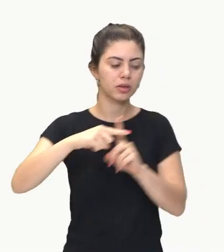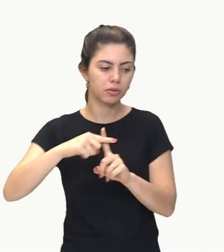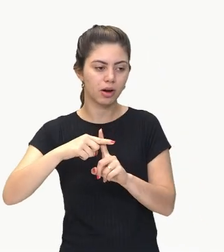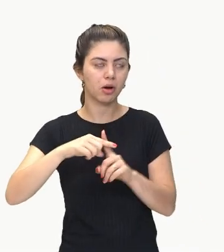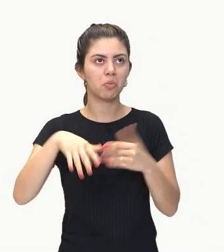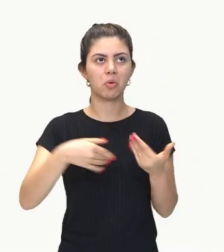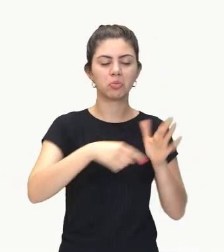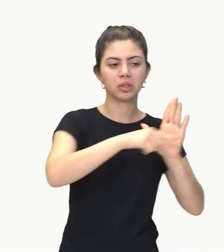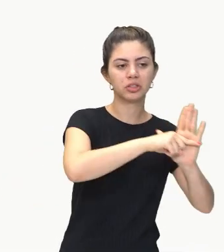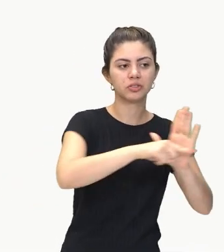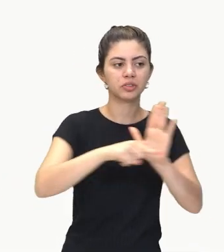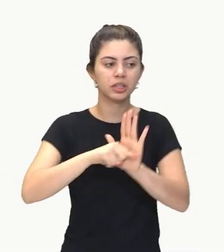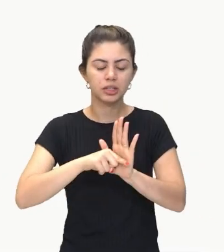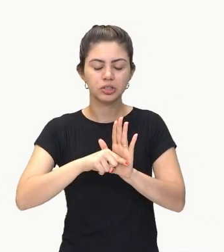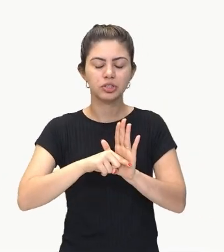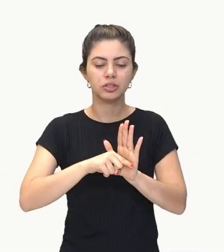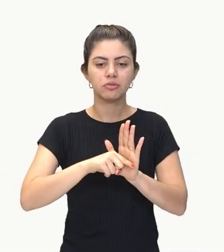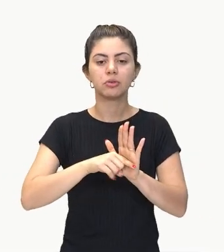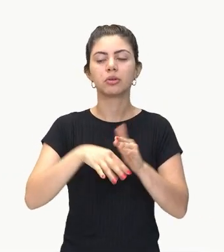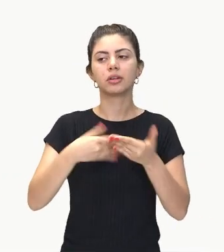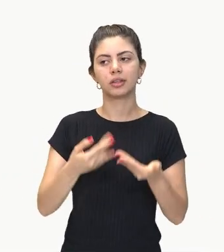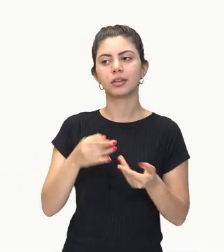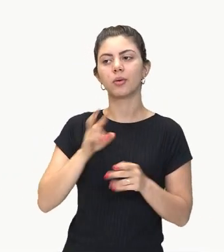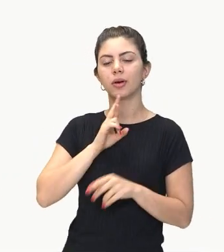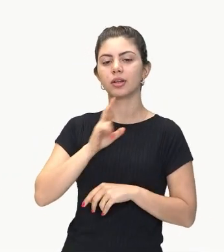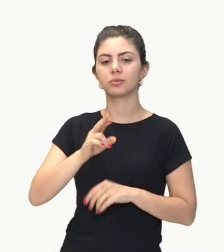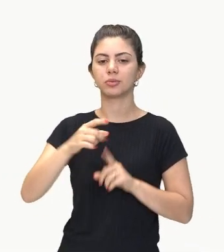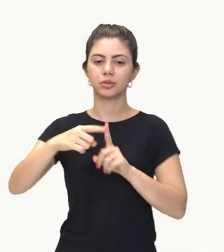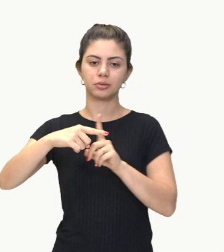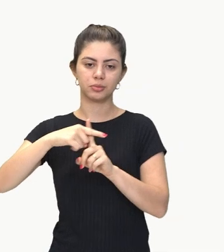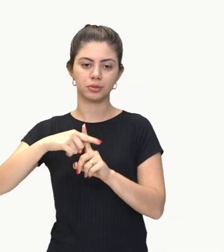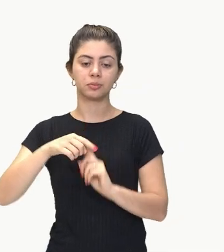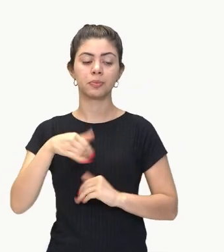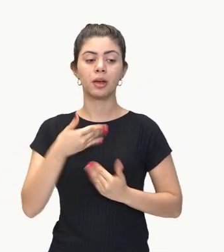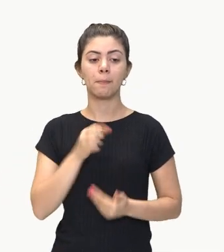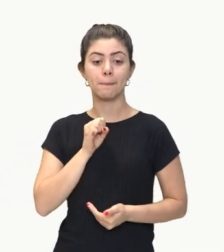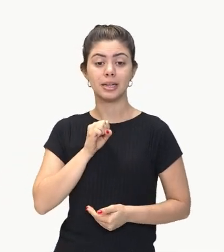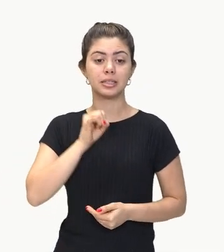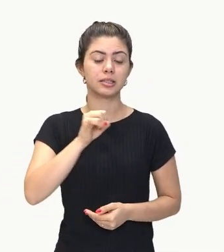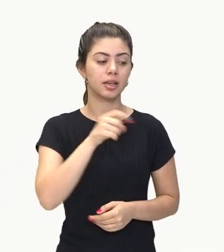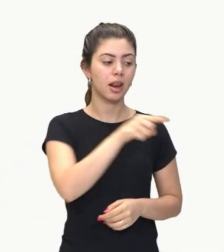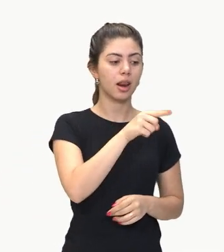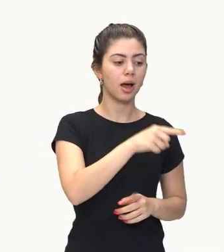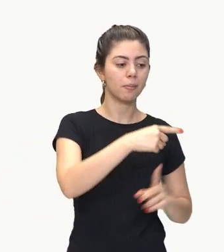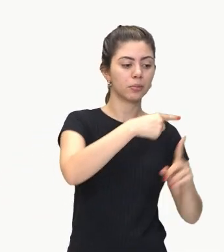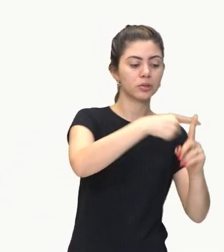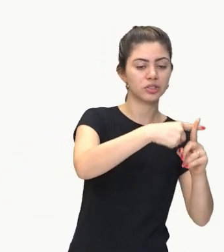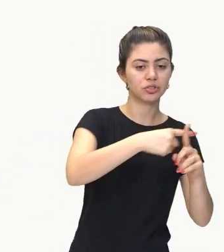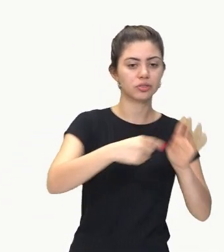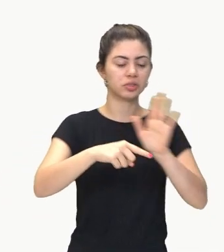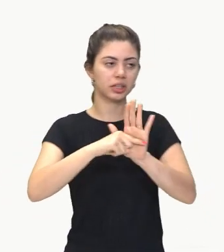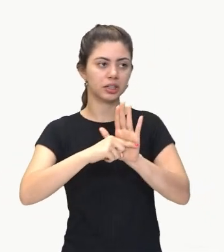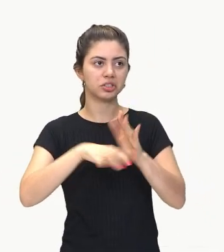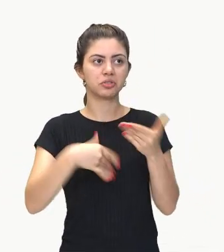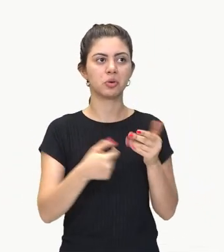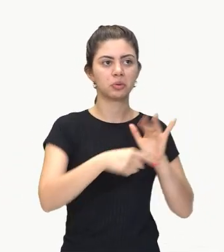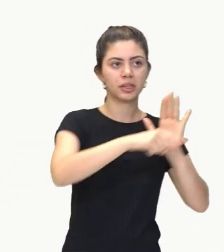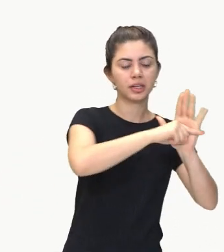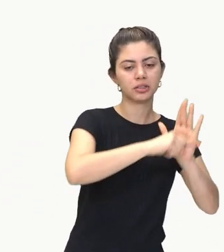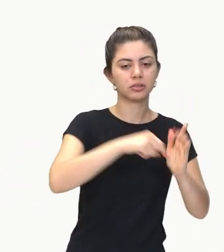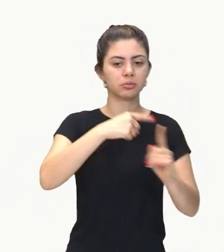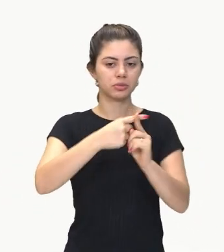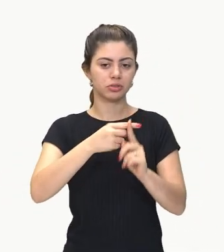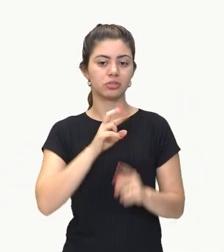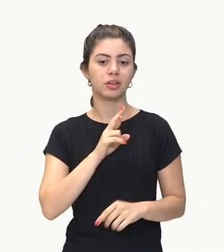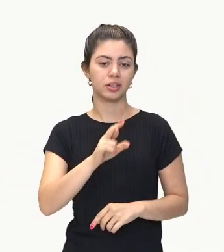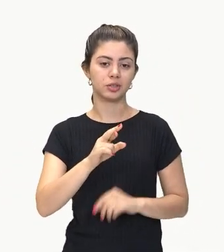positivo. Sinais diferentes, o produto é negativo. Lembrando